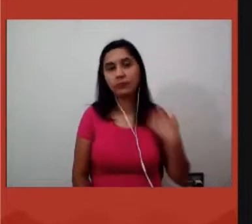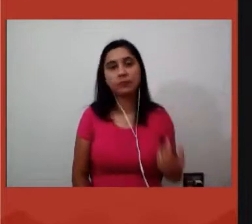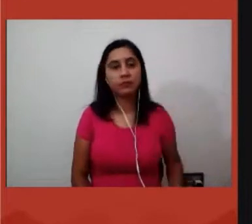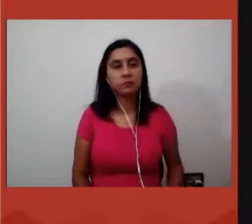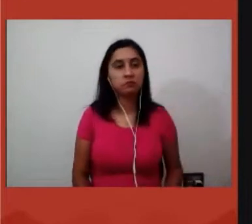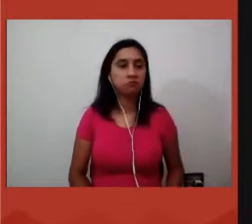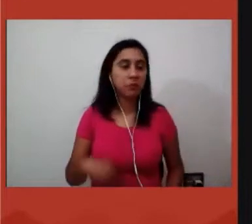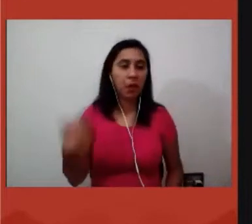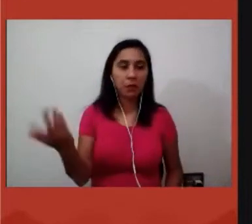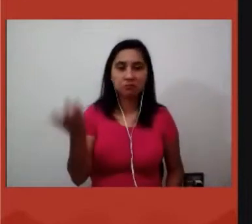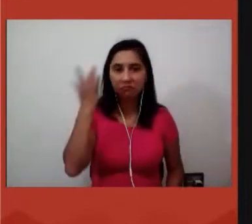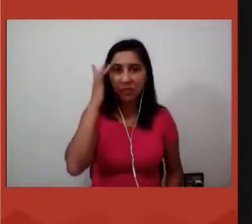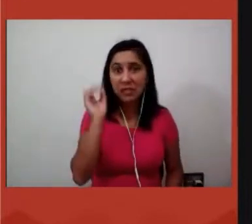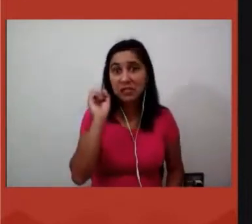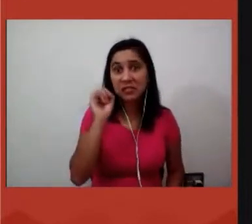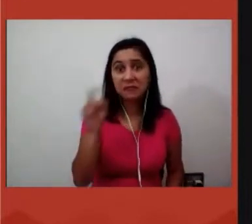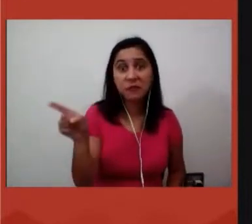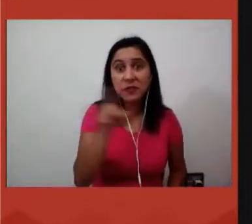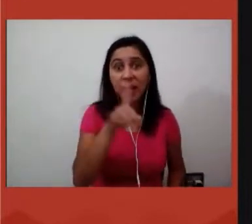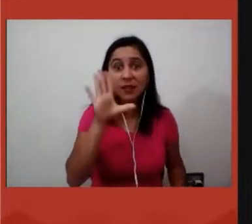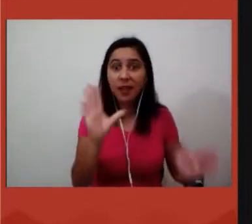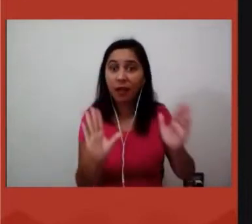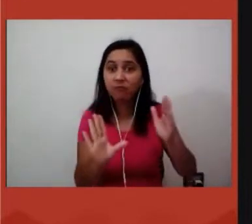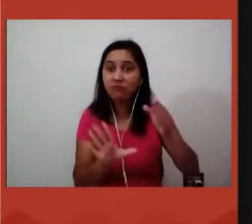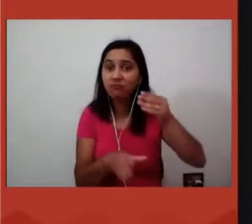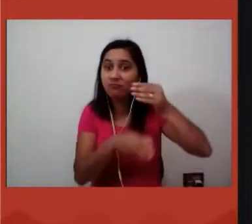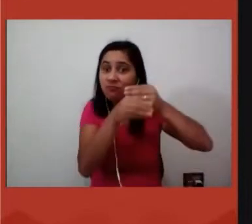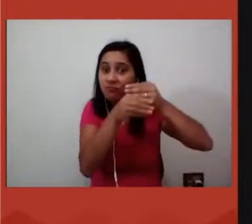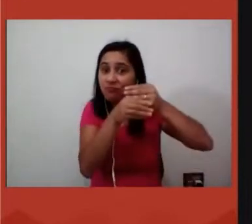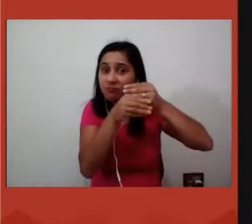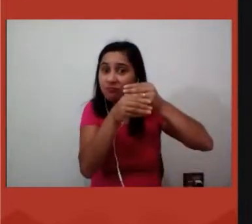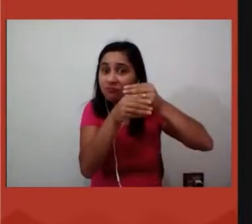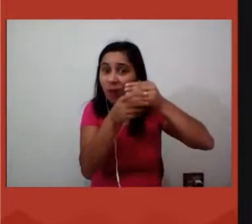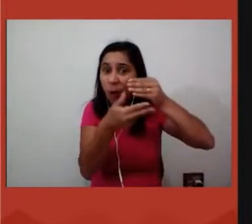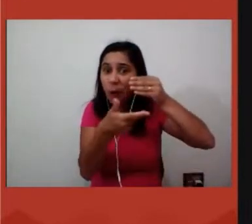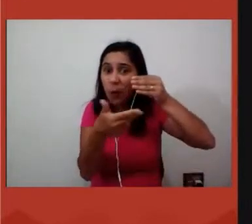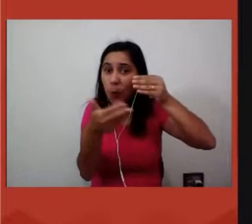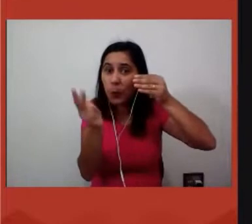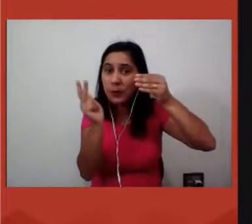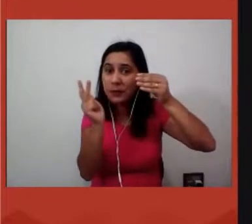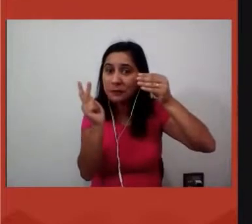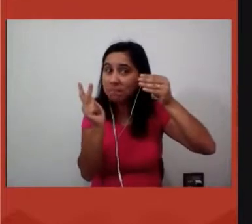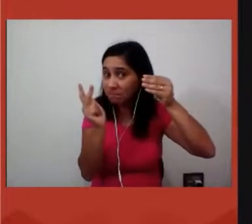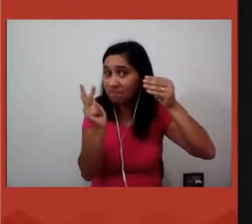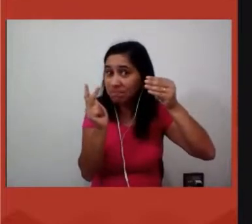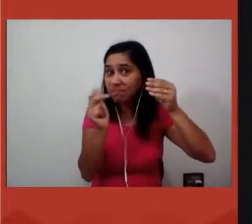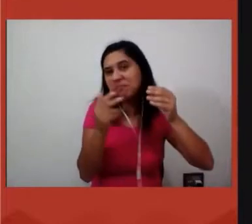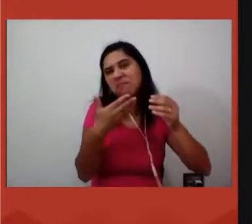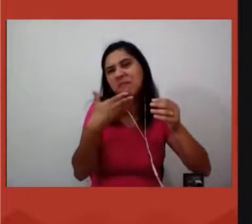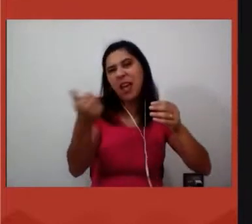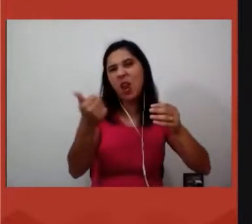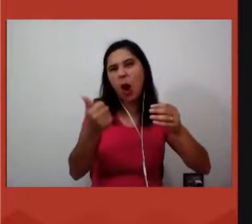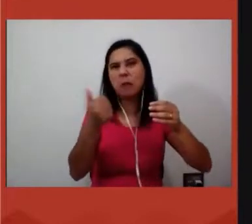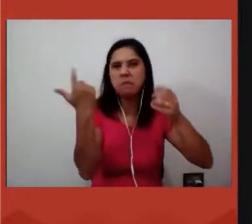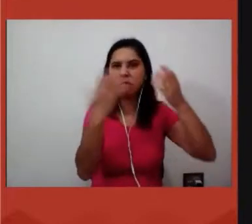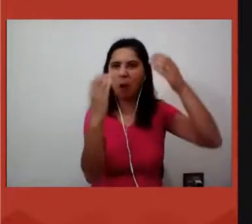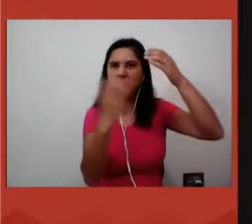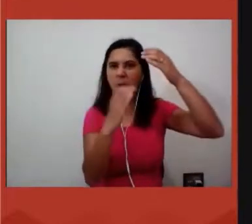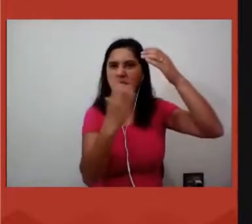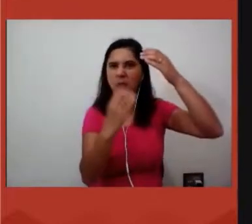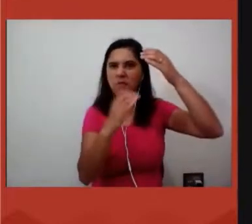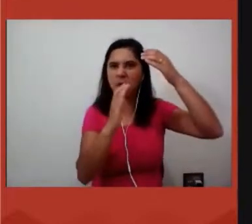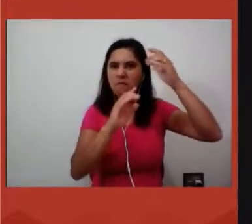Eu não sei, acho que se alguém quiser acrescentar alguma coisa, é melhor a gente pecar pelo excesso do que